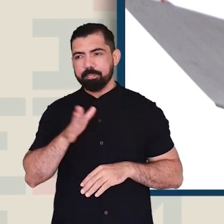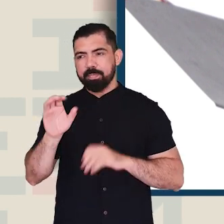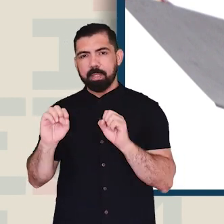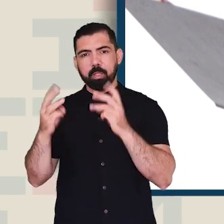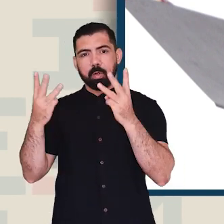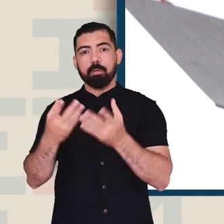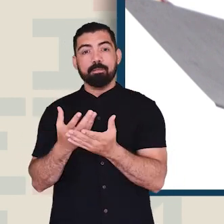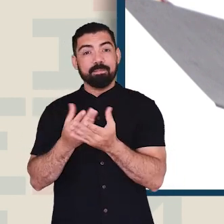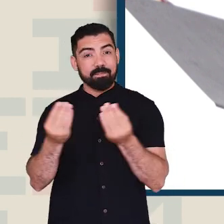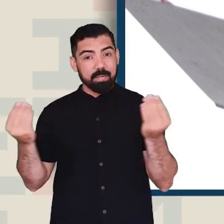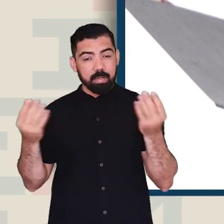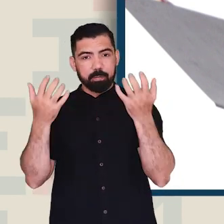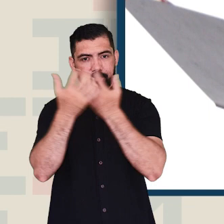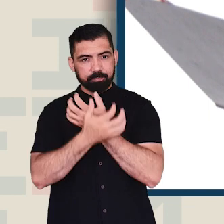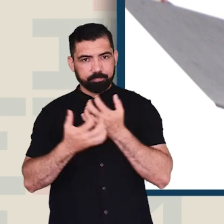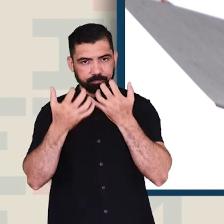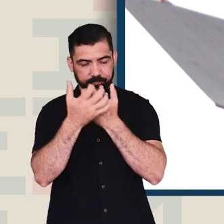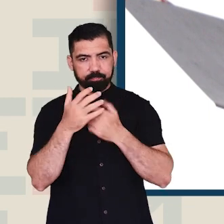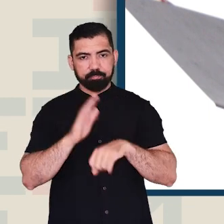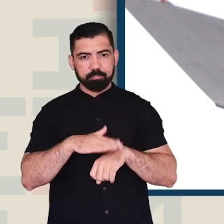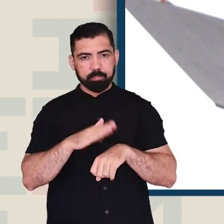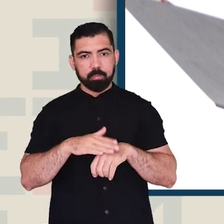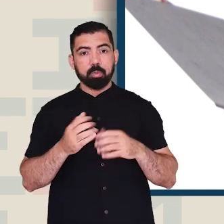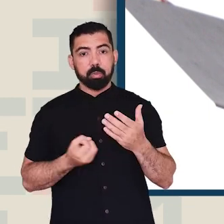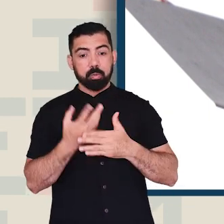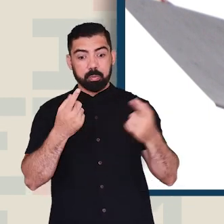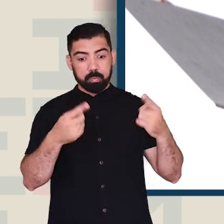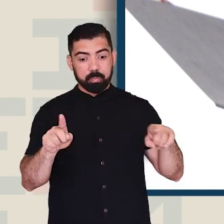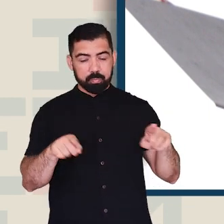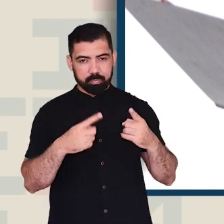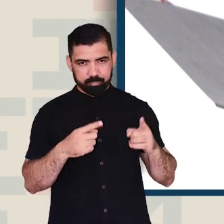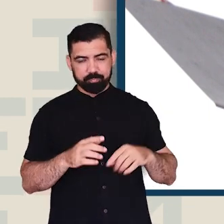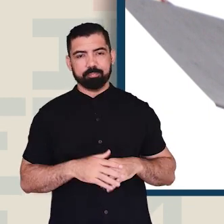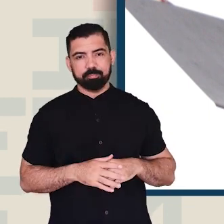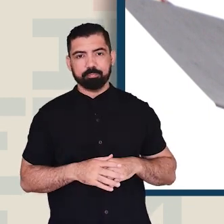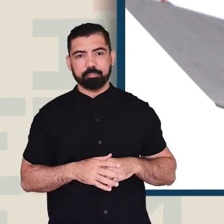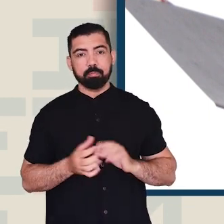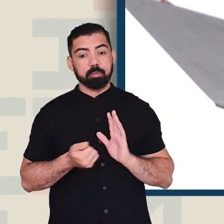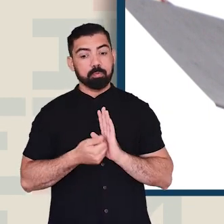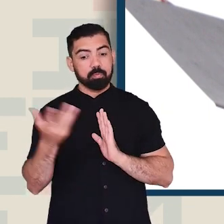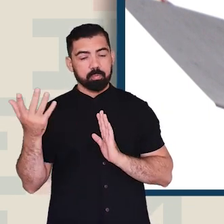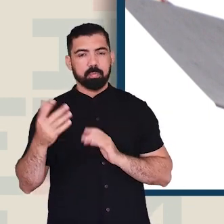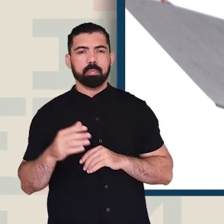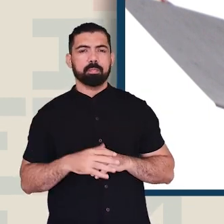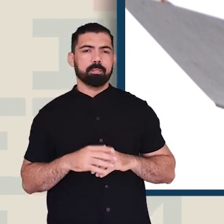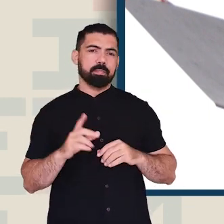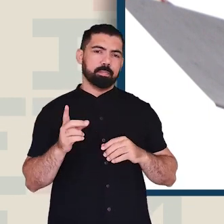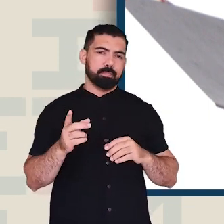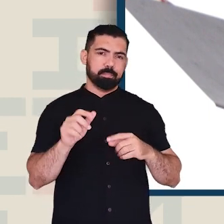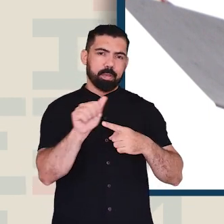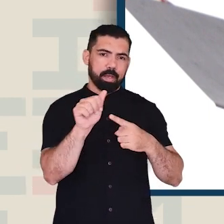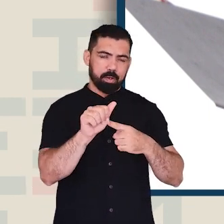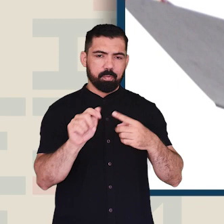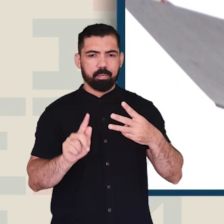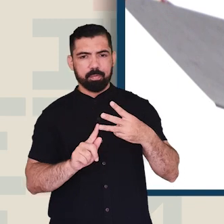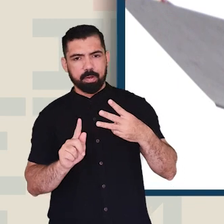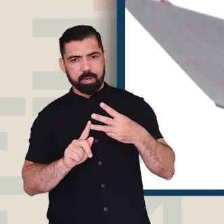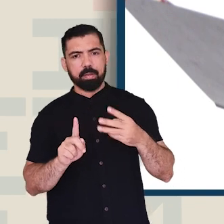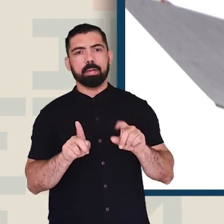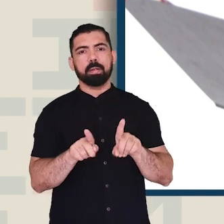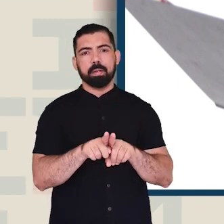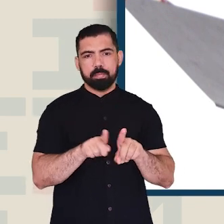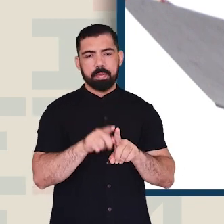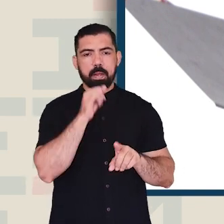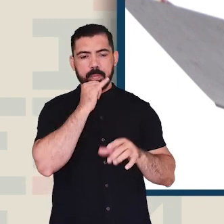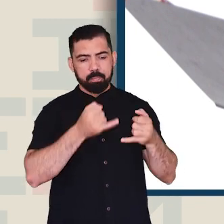com várias músicas que eu fazia a melodia de introdução. Tinha várias melodias no agudo, no grave, muitas coisas usando a primeira